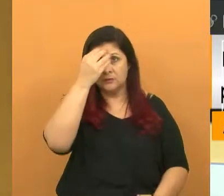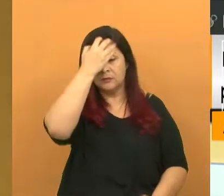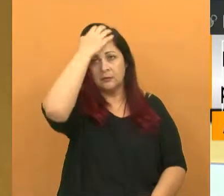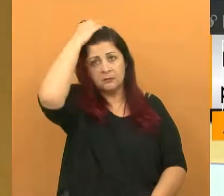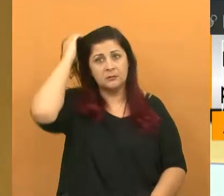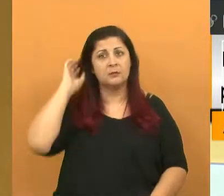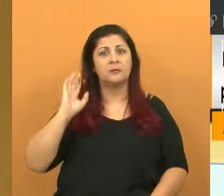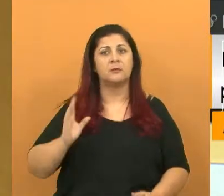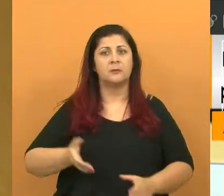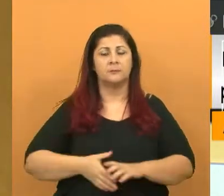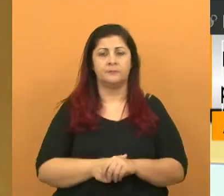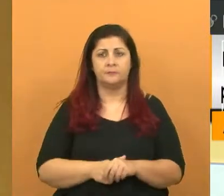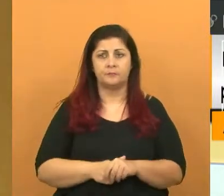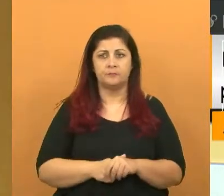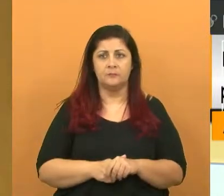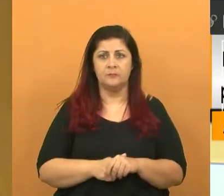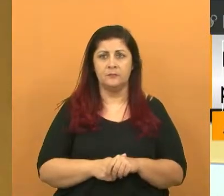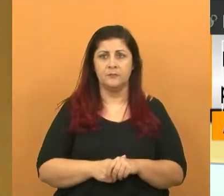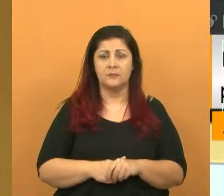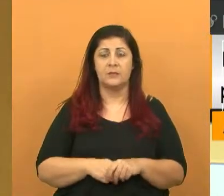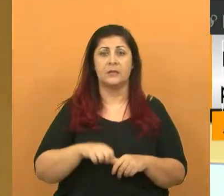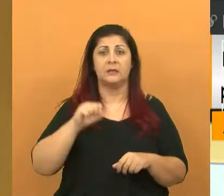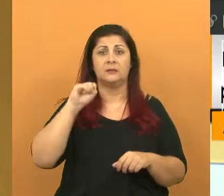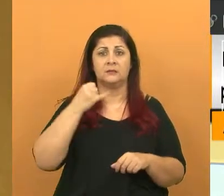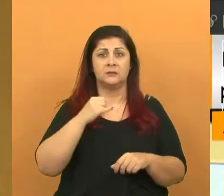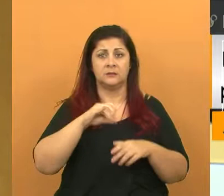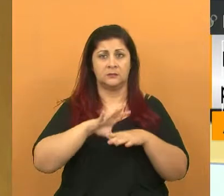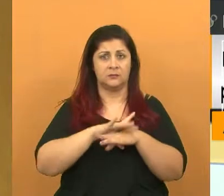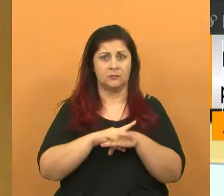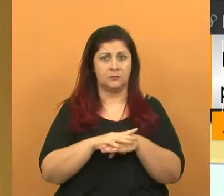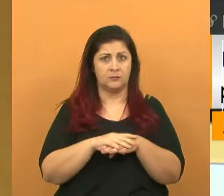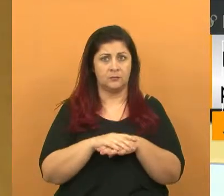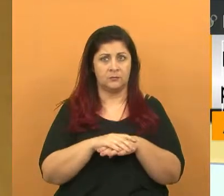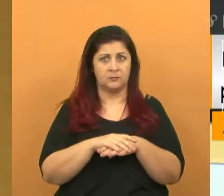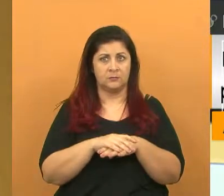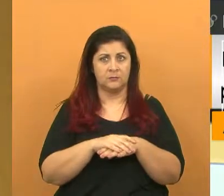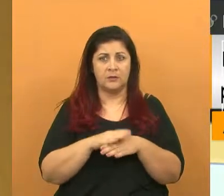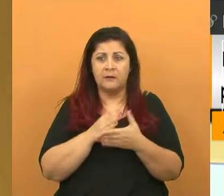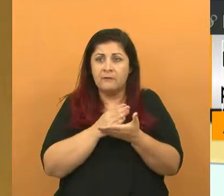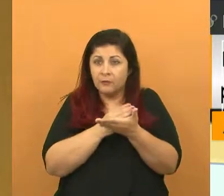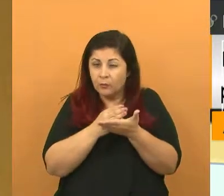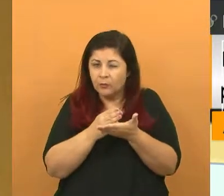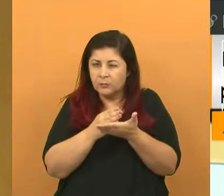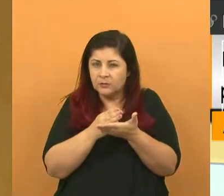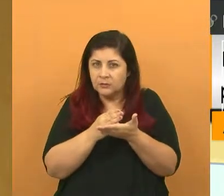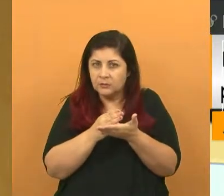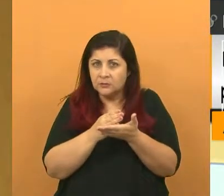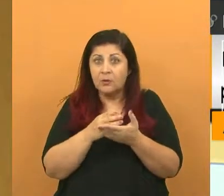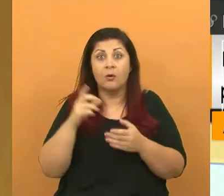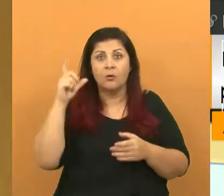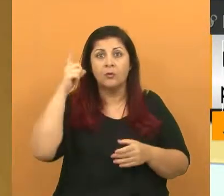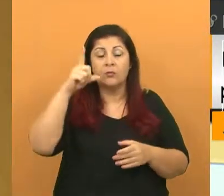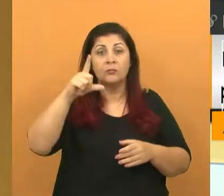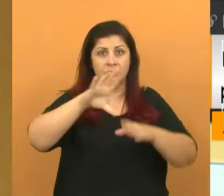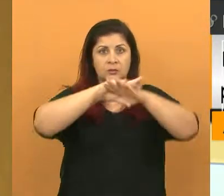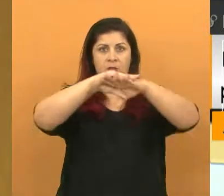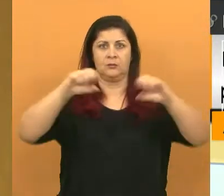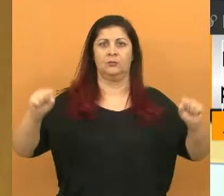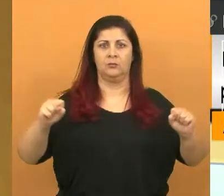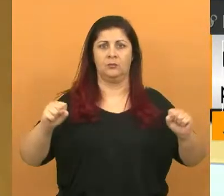do Câncer diz que se essa doença for no estágio inicial, vereador Valmir, a chance de